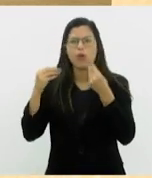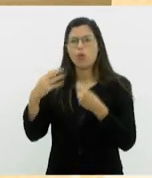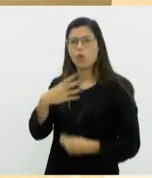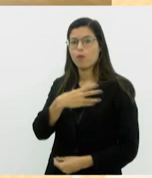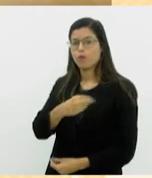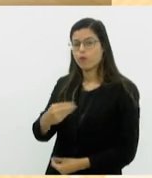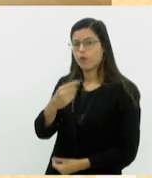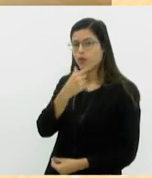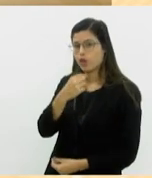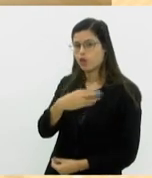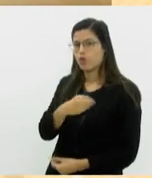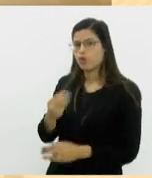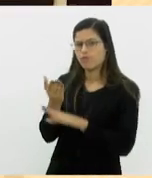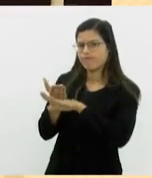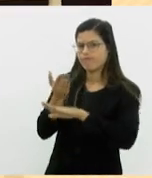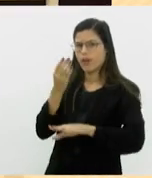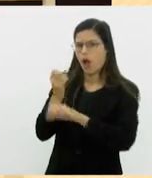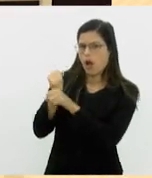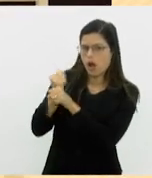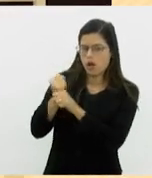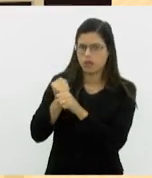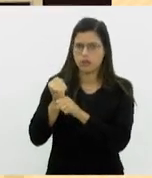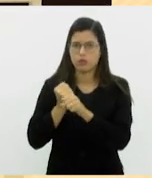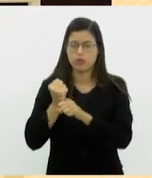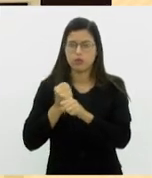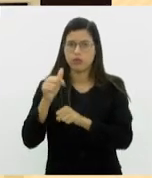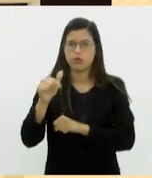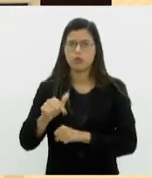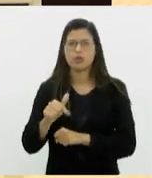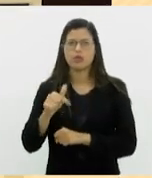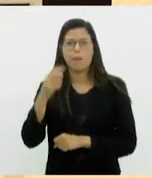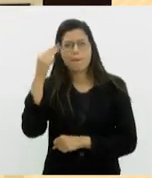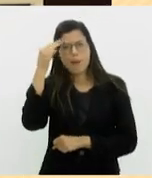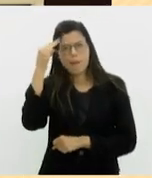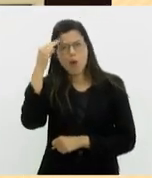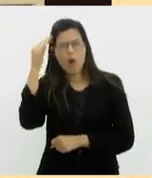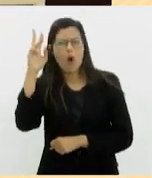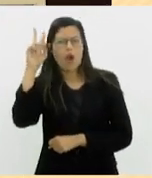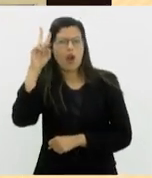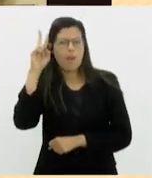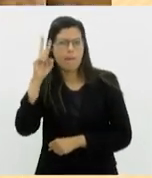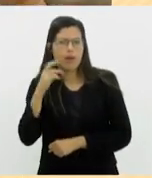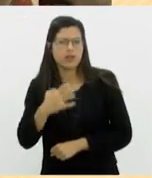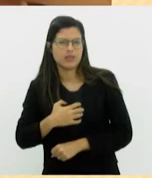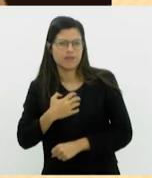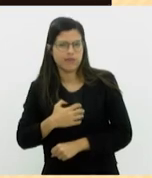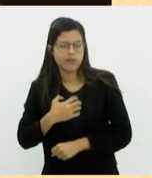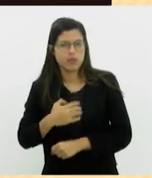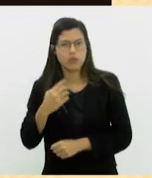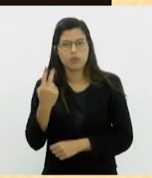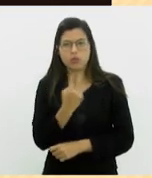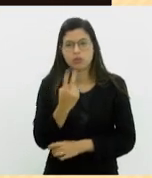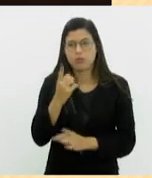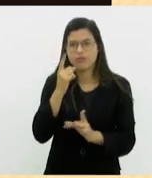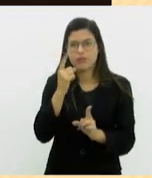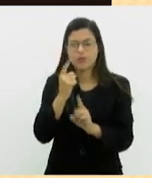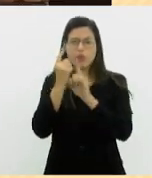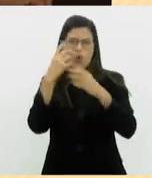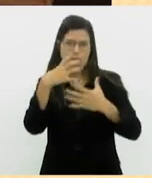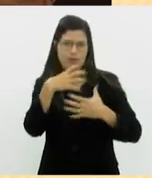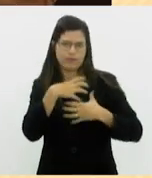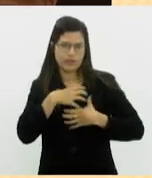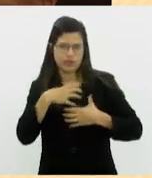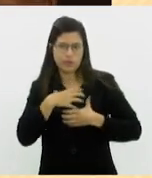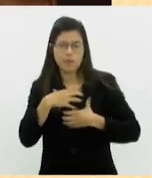se manteve distante durante anos. Entre memórias, lapsos e ressentimentos, os dois redescobrem seus afetos.